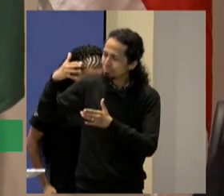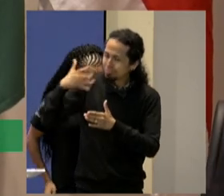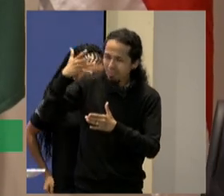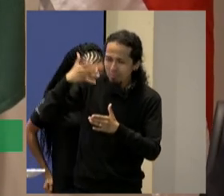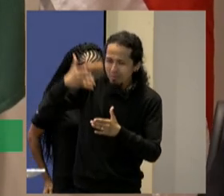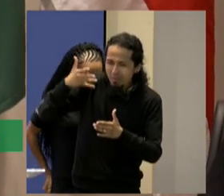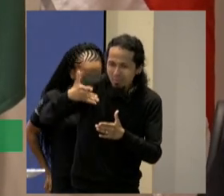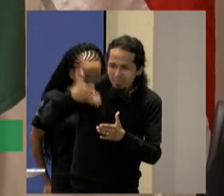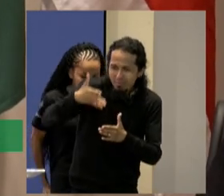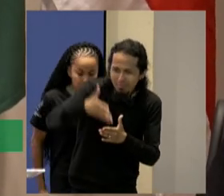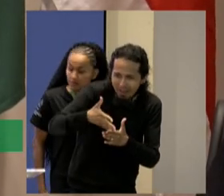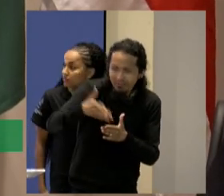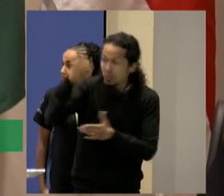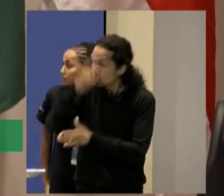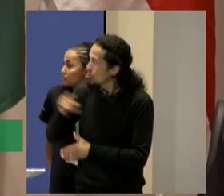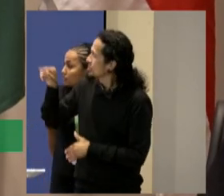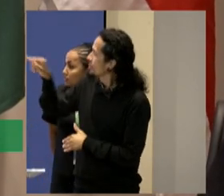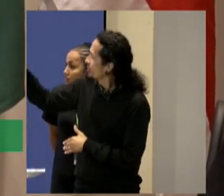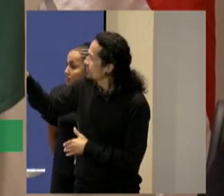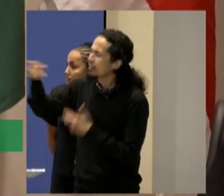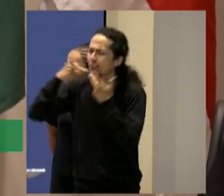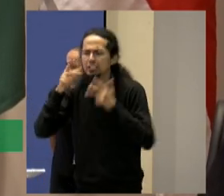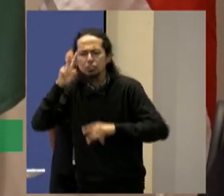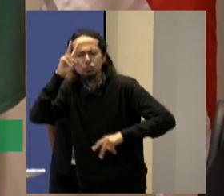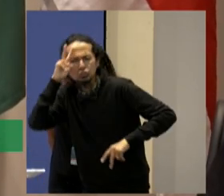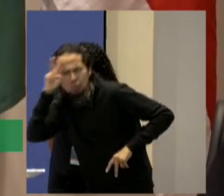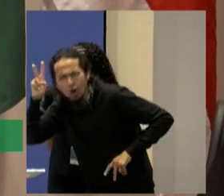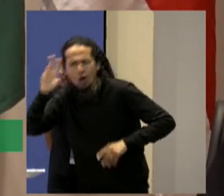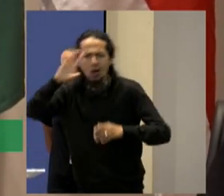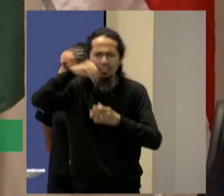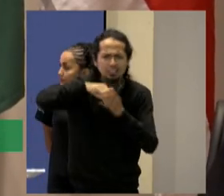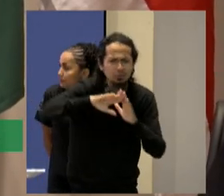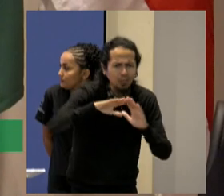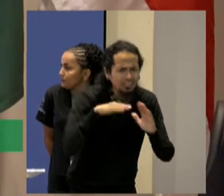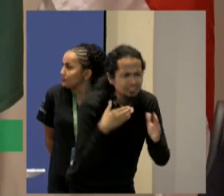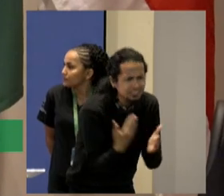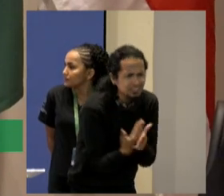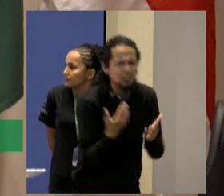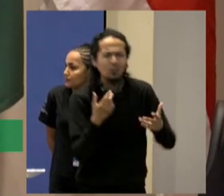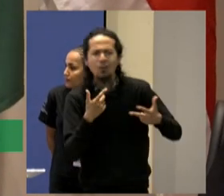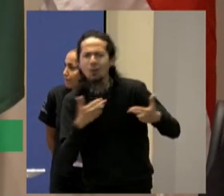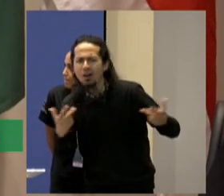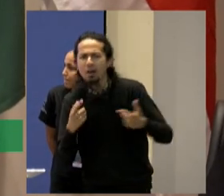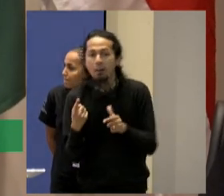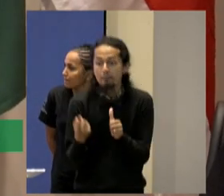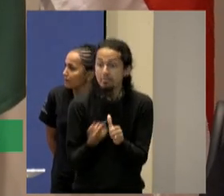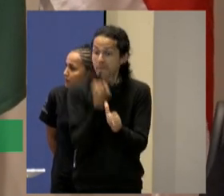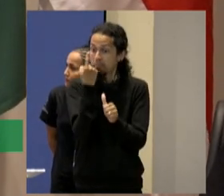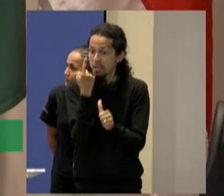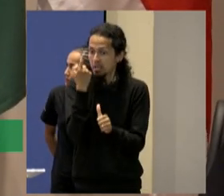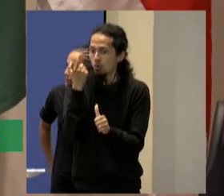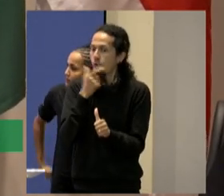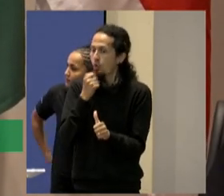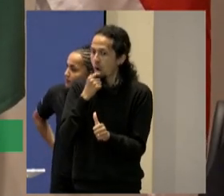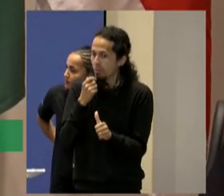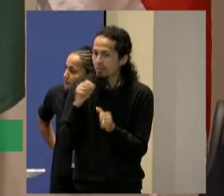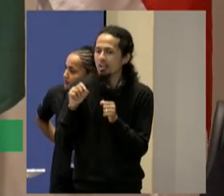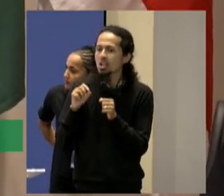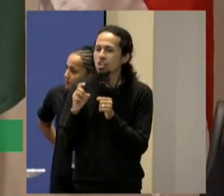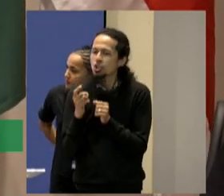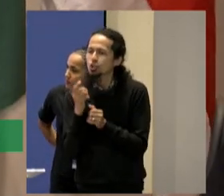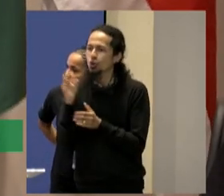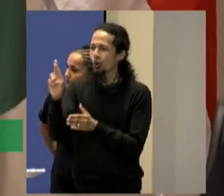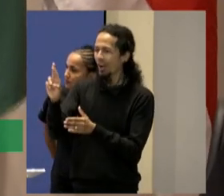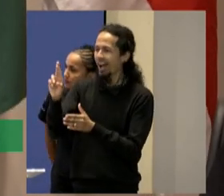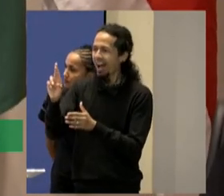sua trajetória dentro da educação, como um dos primeiros homens negros a fazer doutorado na rede, e assim ele vai contando